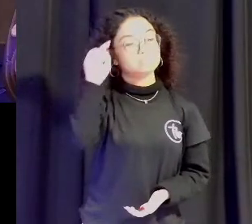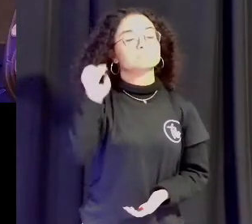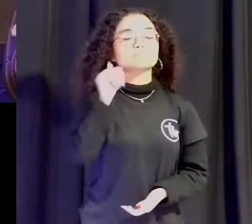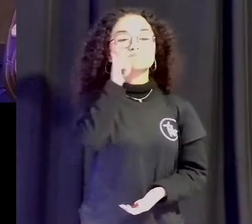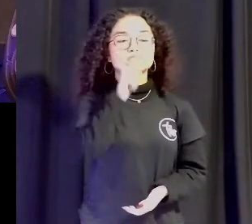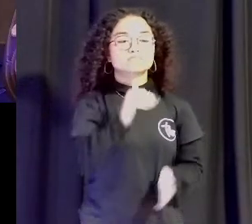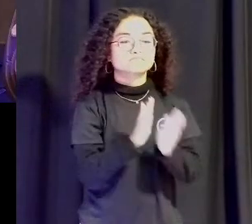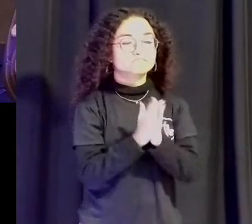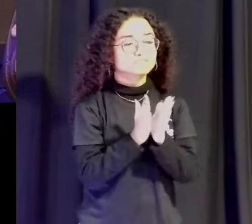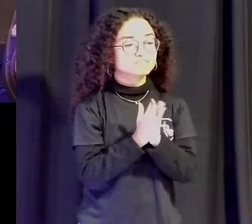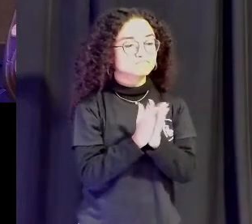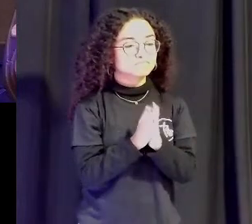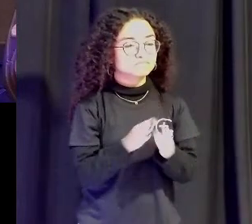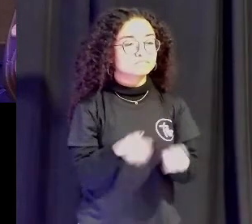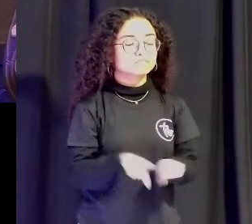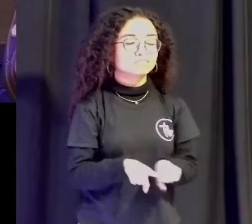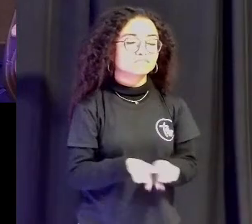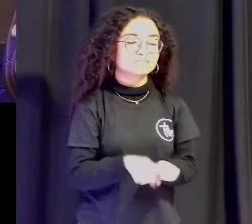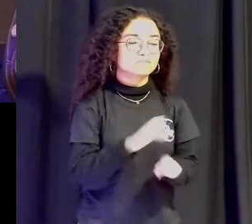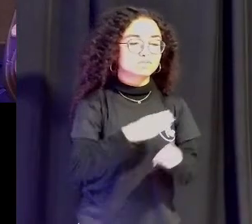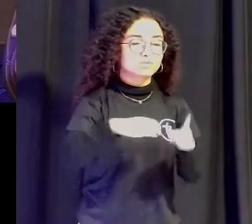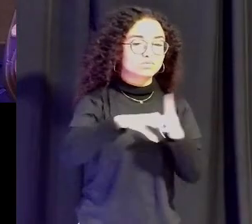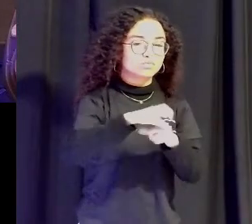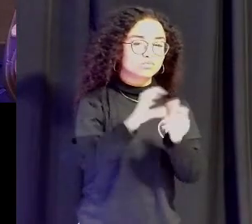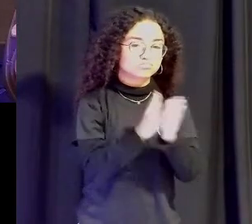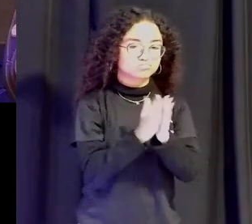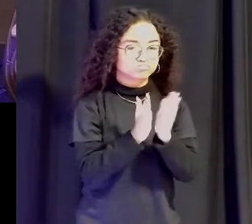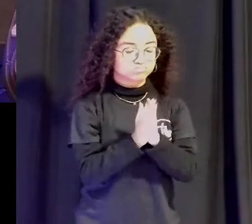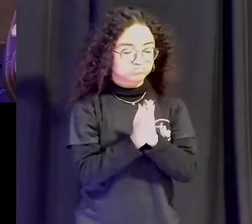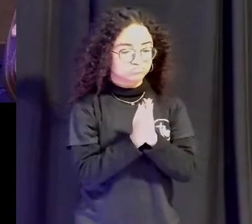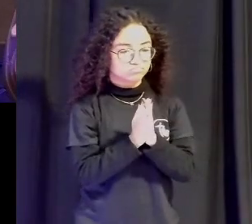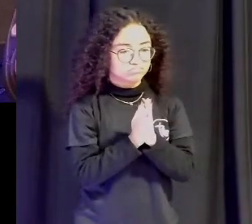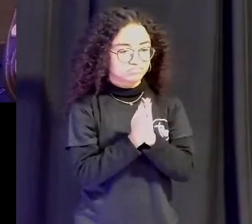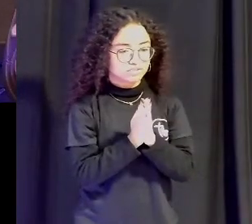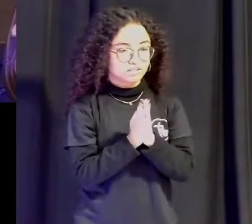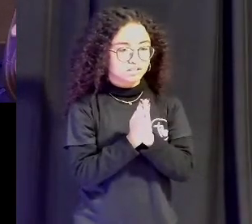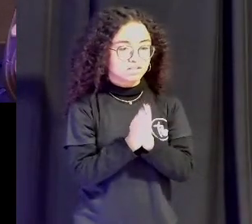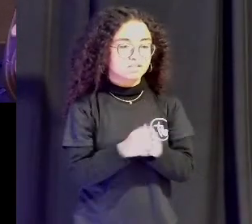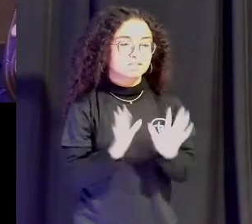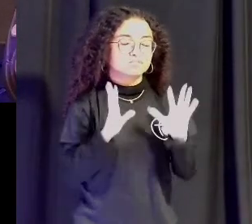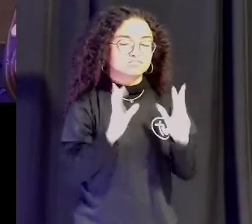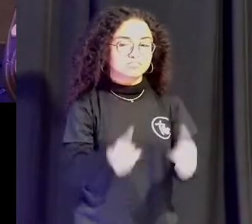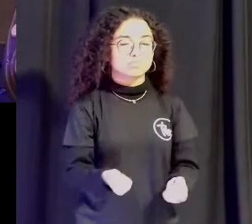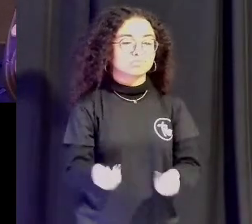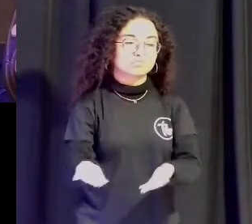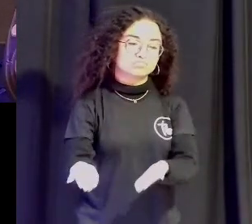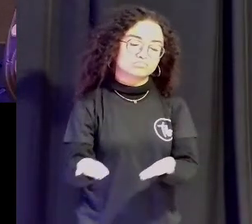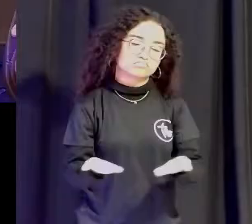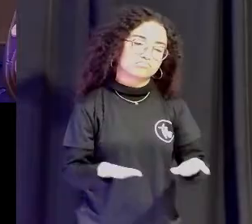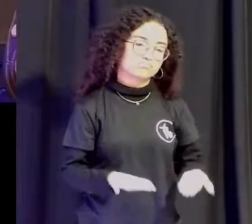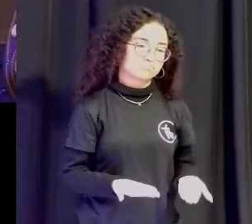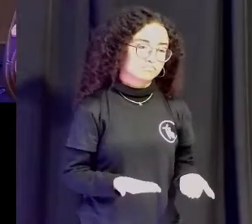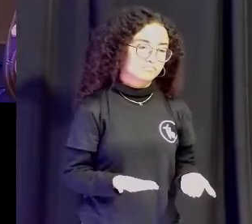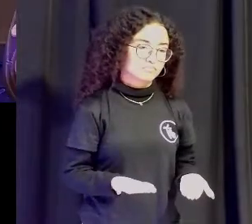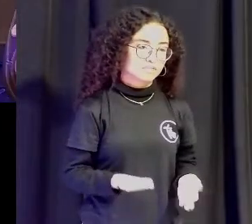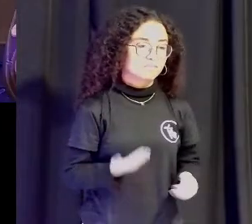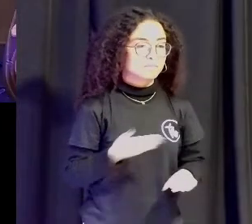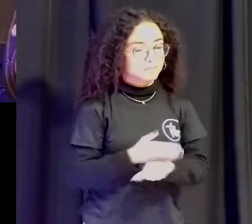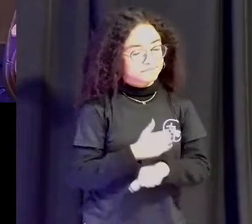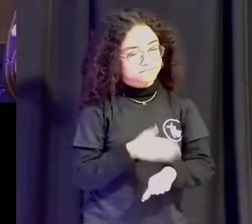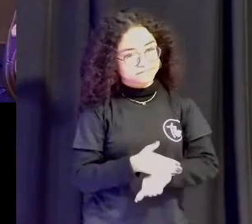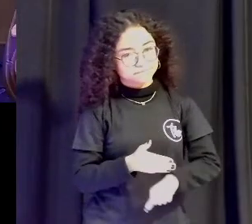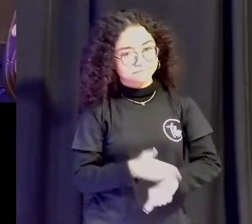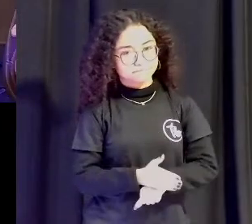culto de oração. Então, todos estão mais do que convidados para estarem